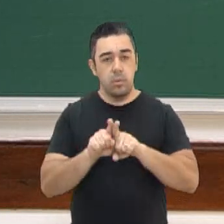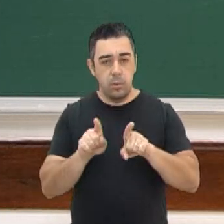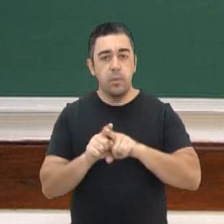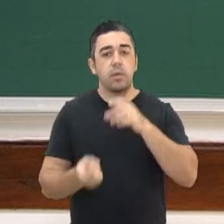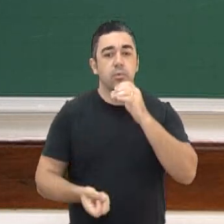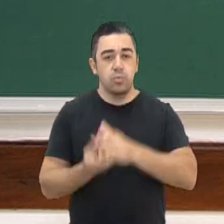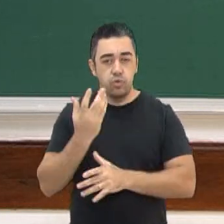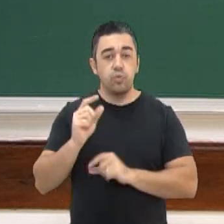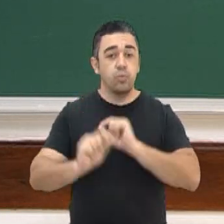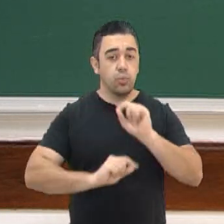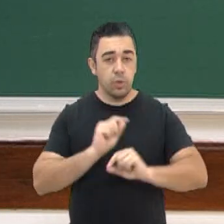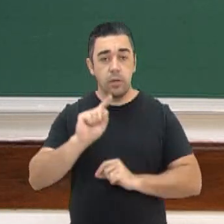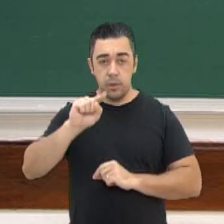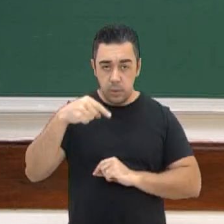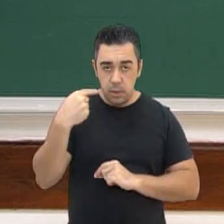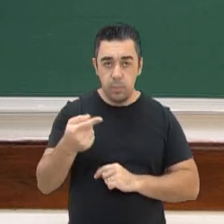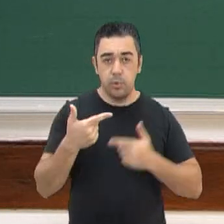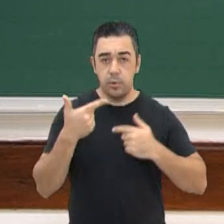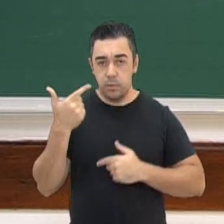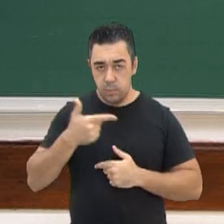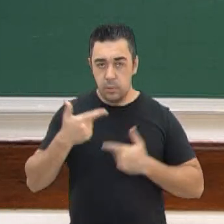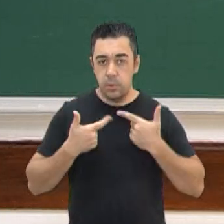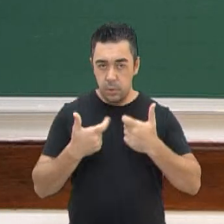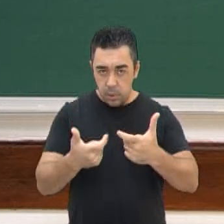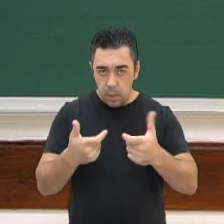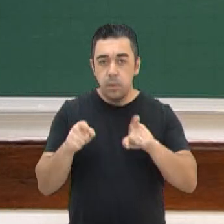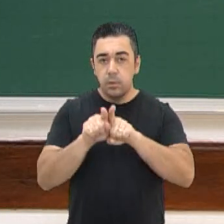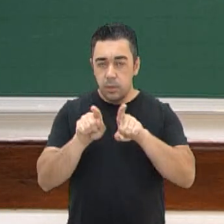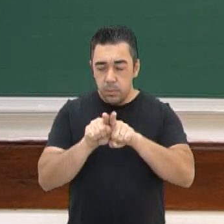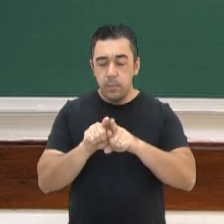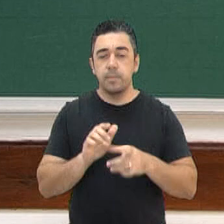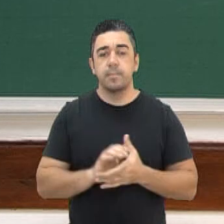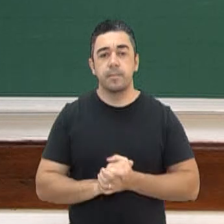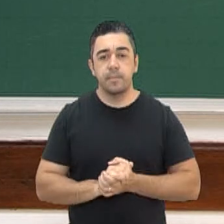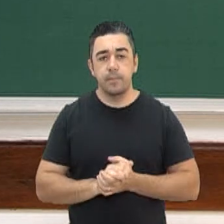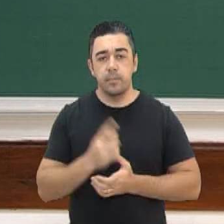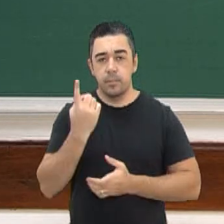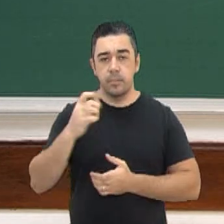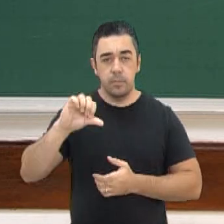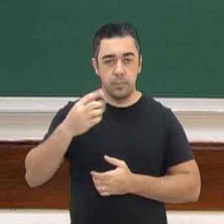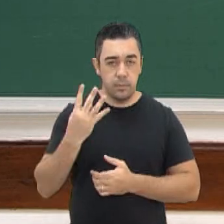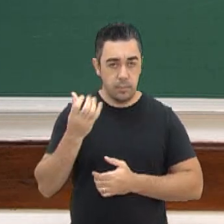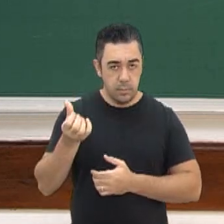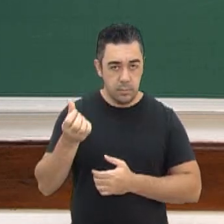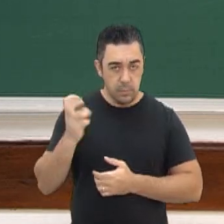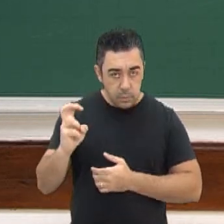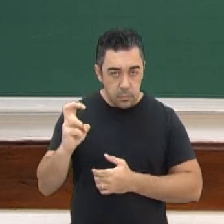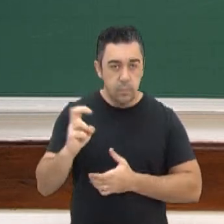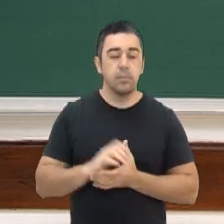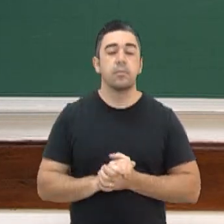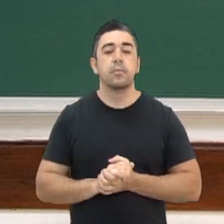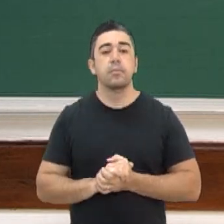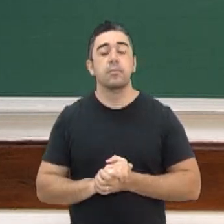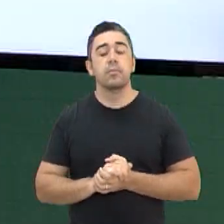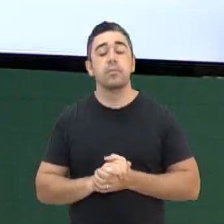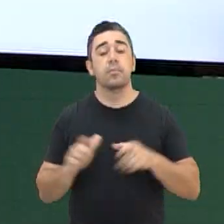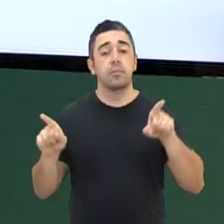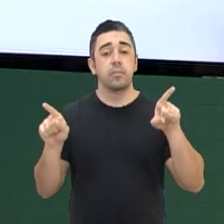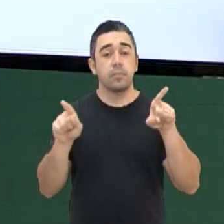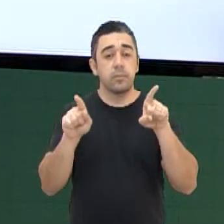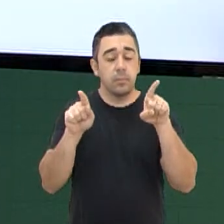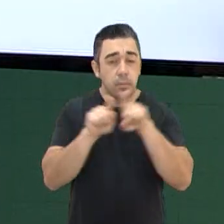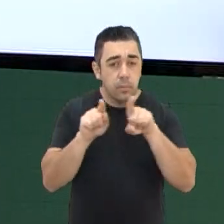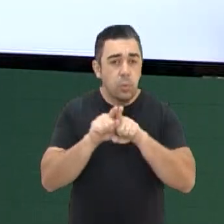esporte surgiu após o término também da Segunda Guerra Mundial, em 1945, e o